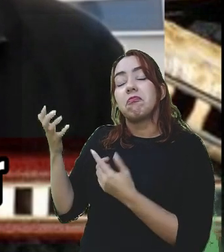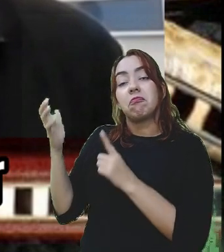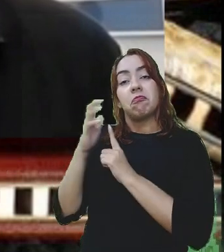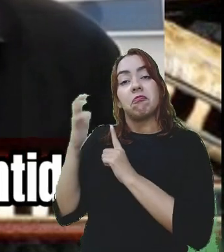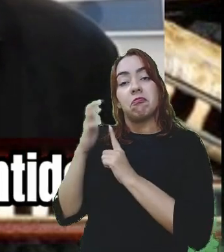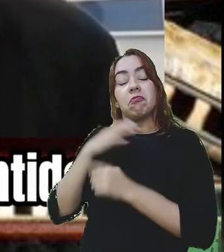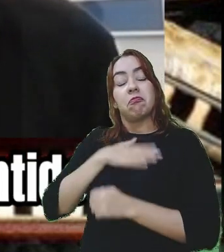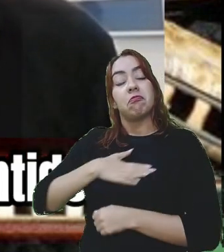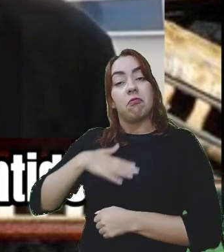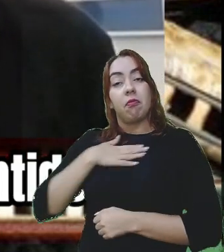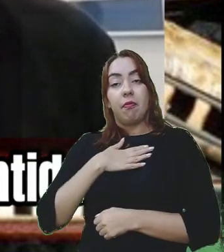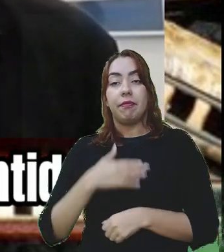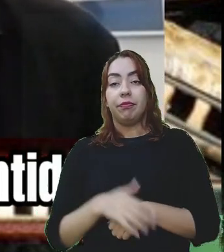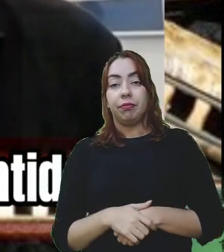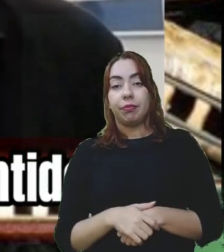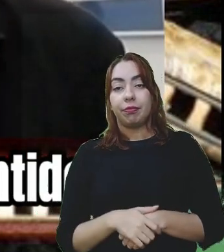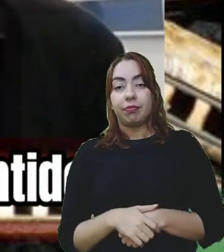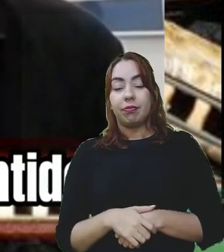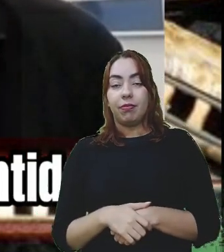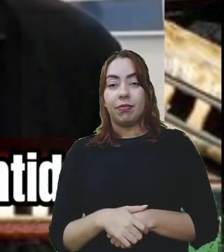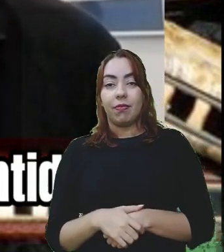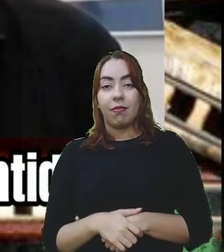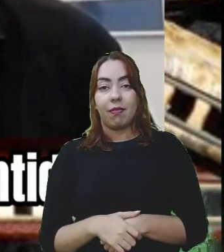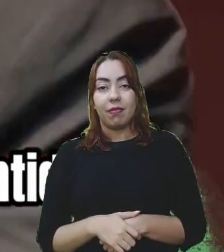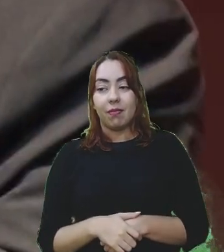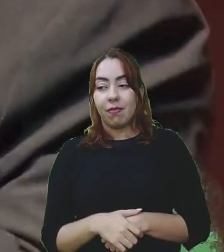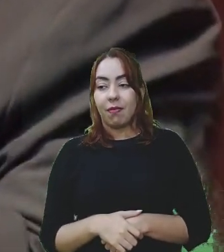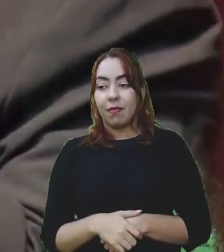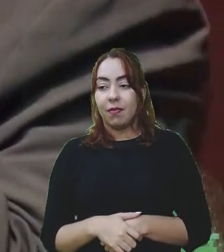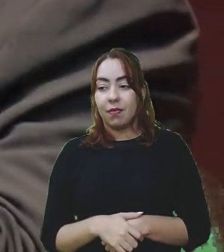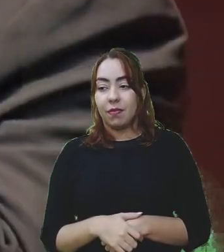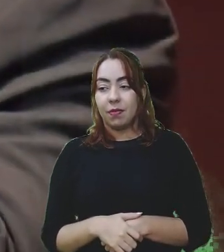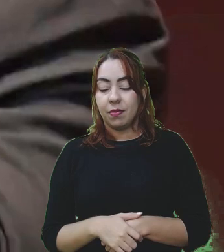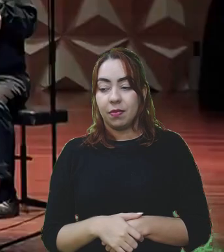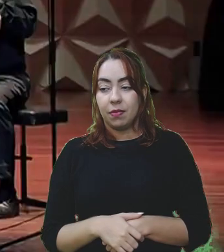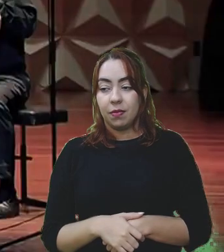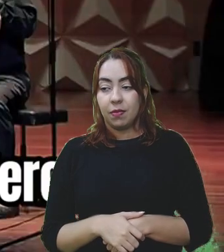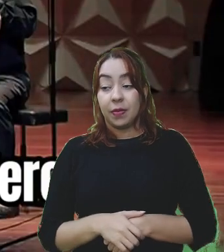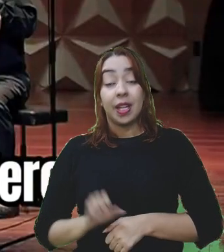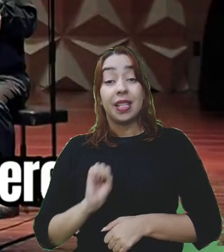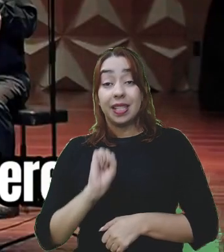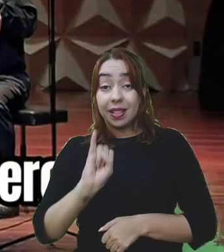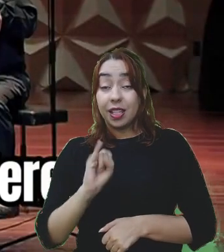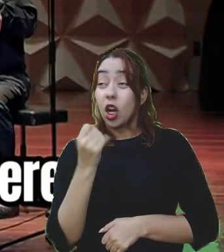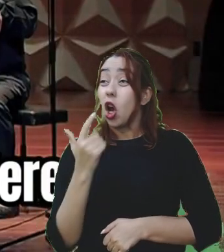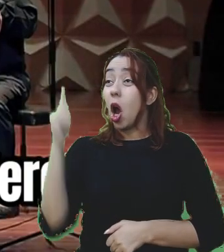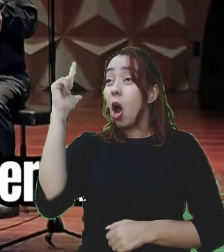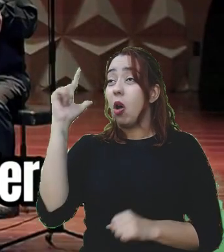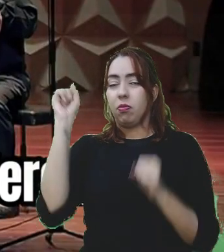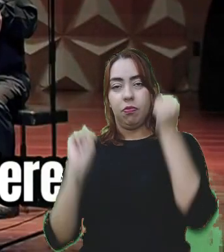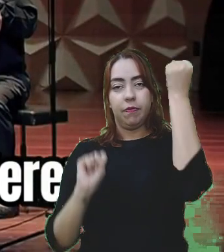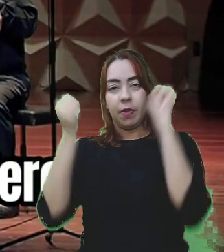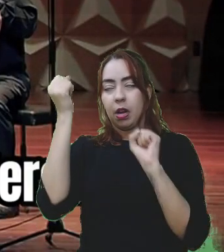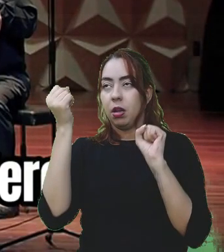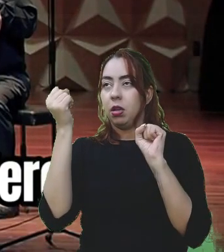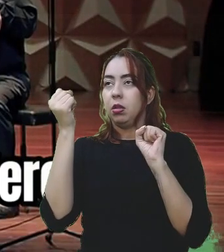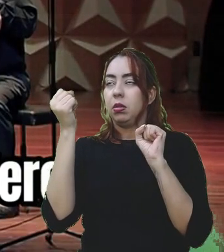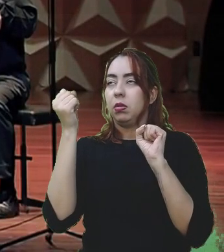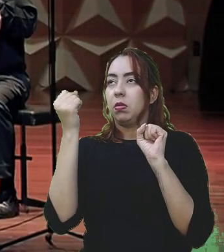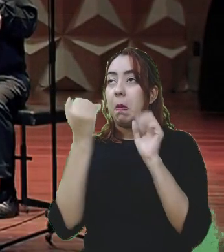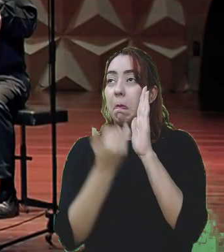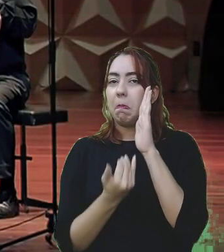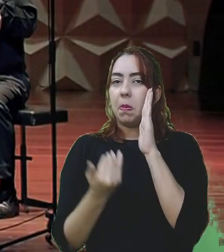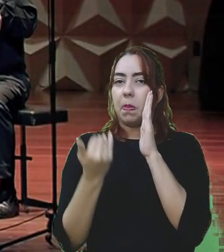basicamente é essa a ideia. Agora, eu também sou muito livre nesse sentido. Se daqui a pouquinho vem um outro fabricante e faz uma gaita completamente